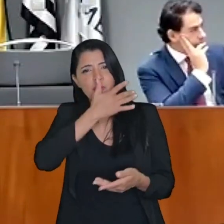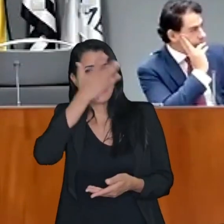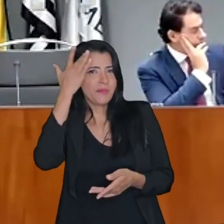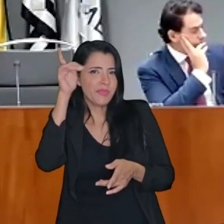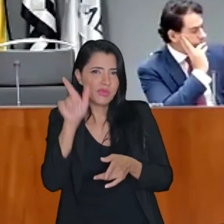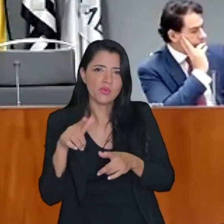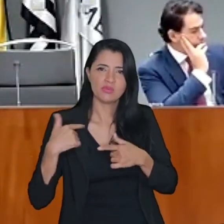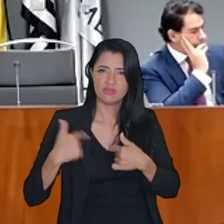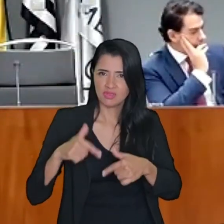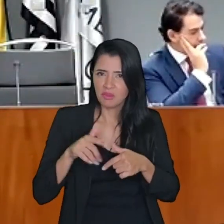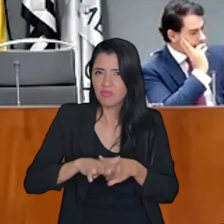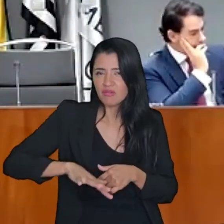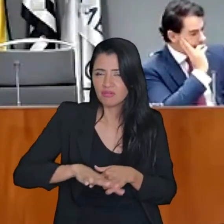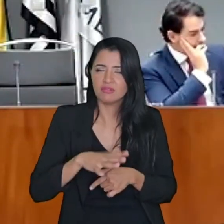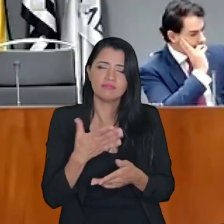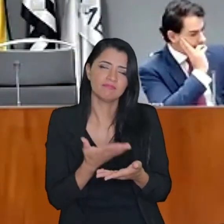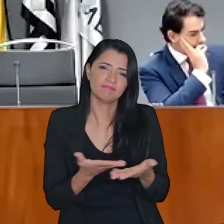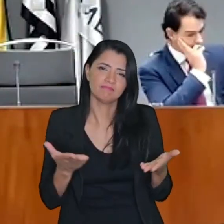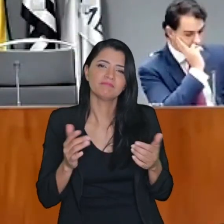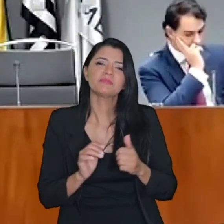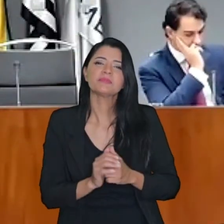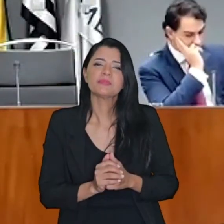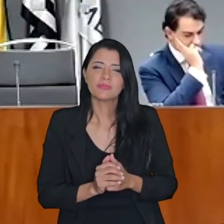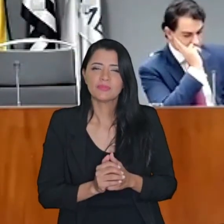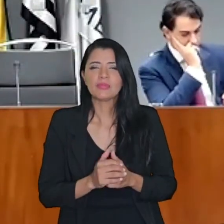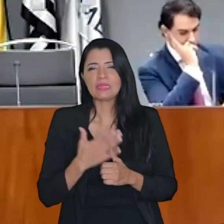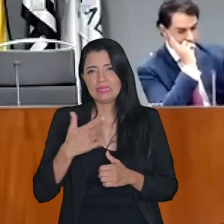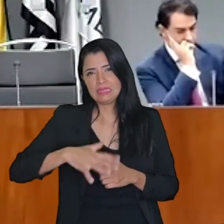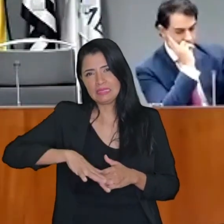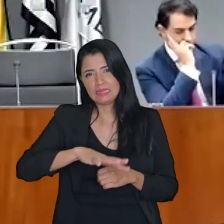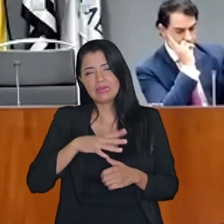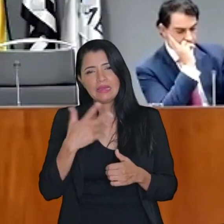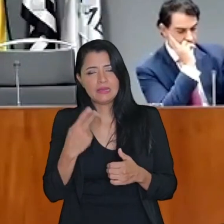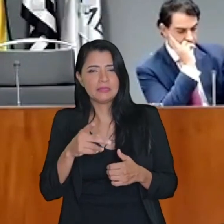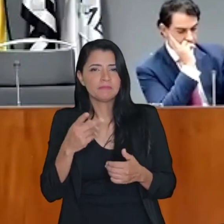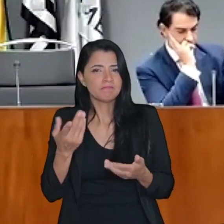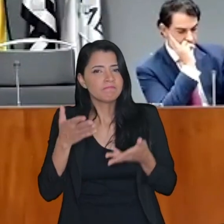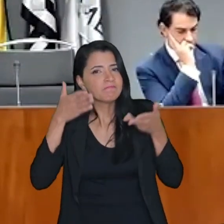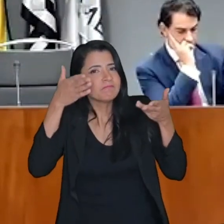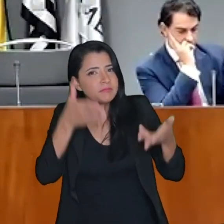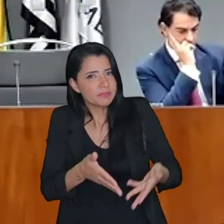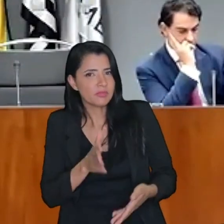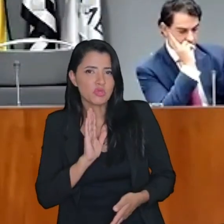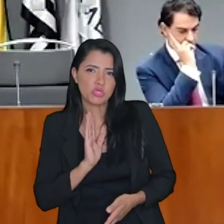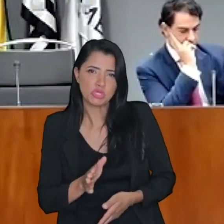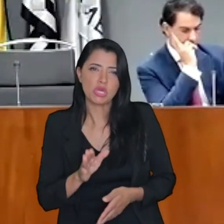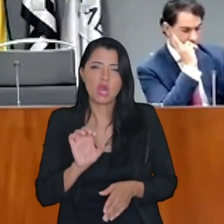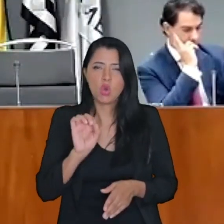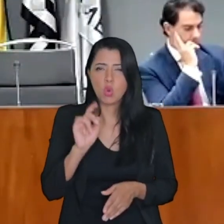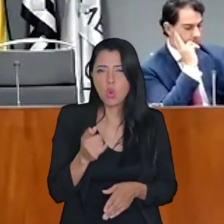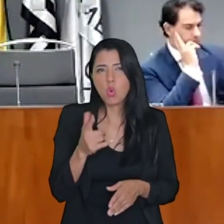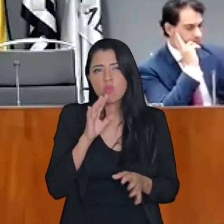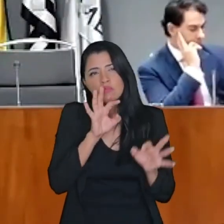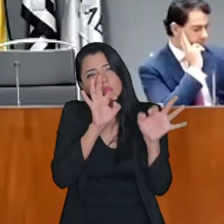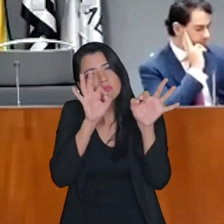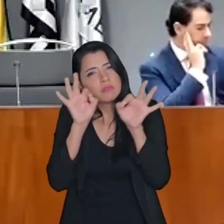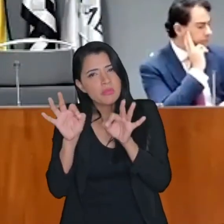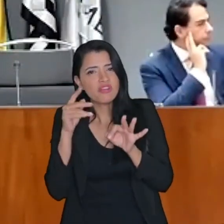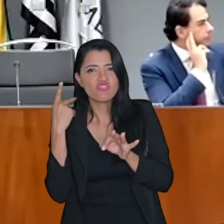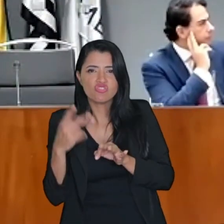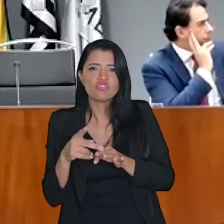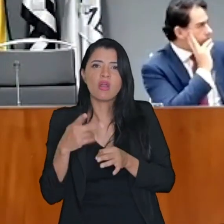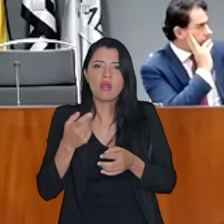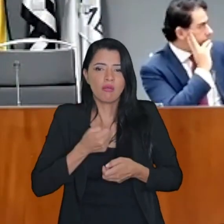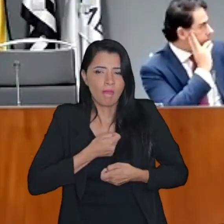que atuam nesse setor, ou seja, que participaram já, ou que pelo menos acompanharam